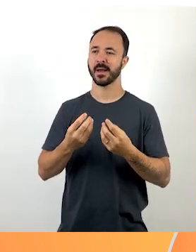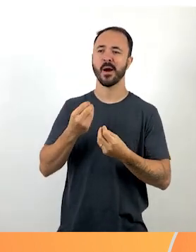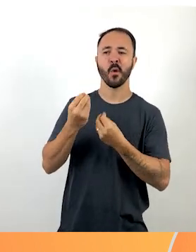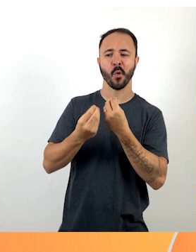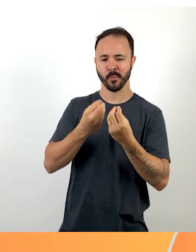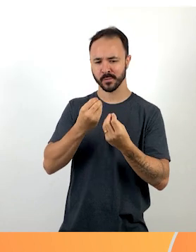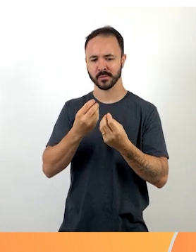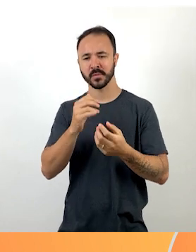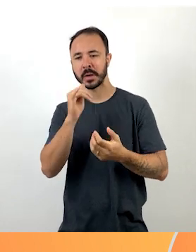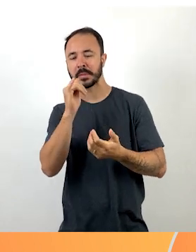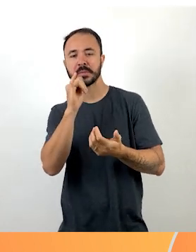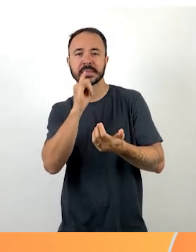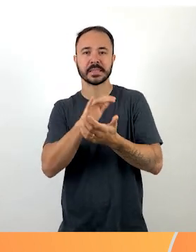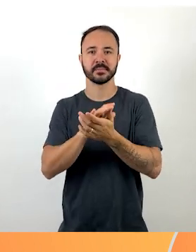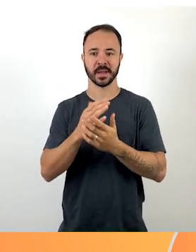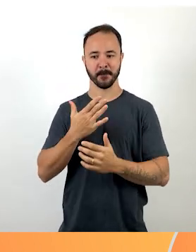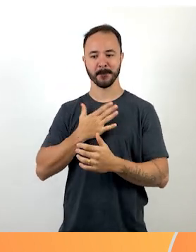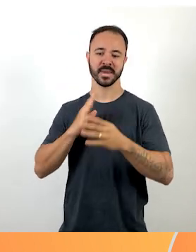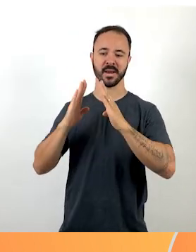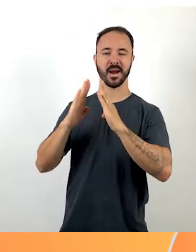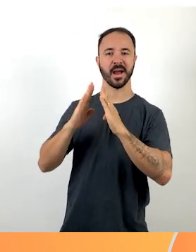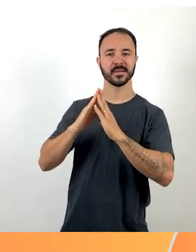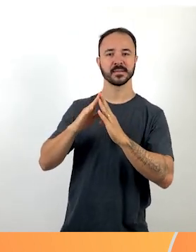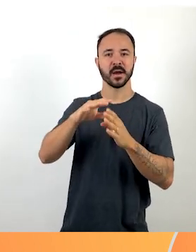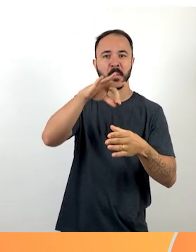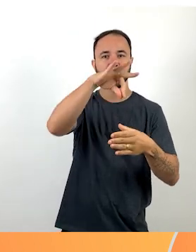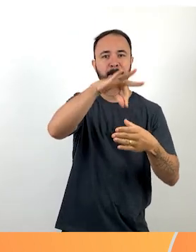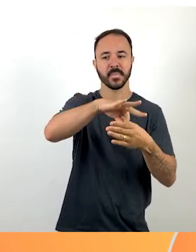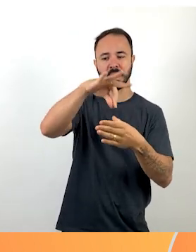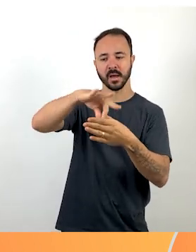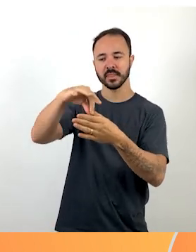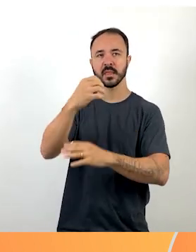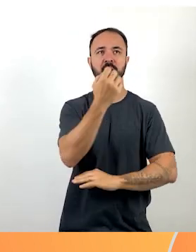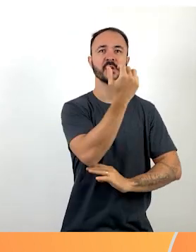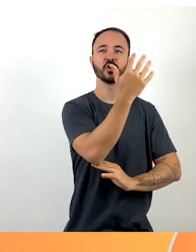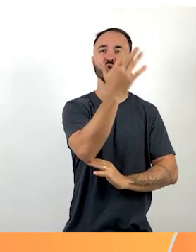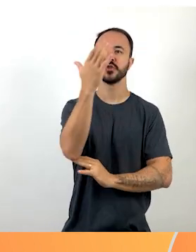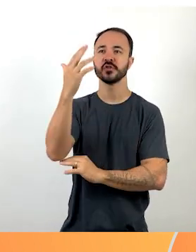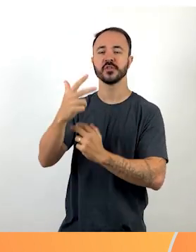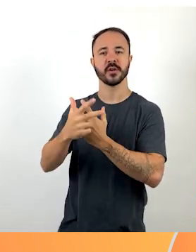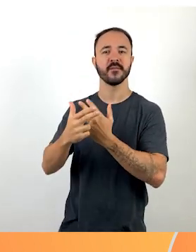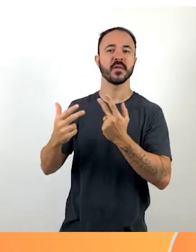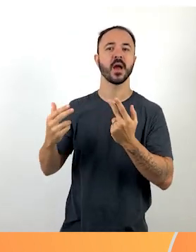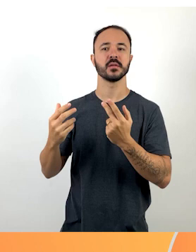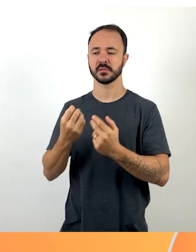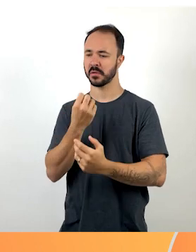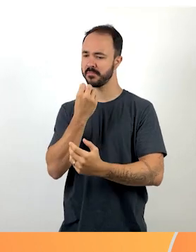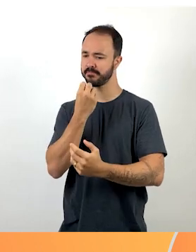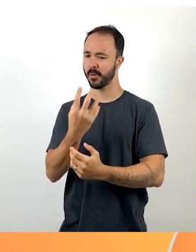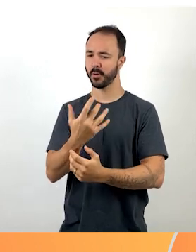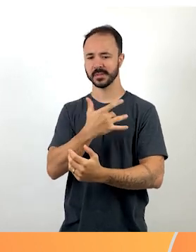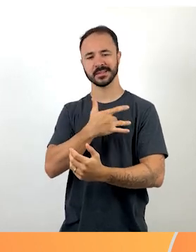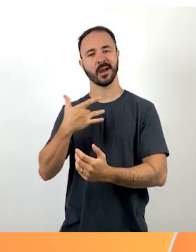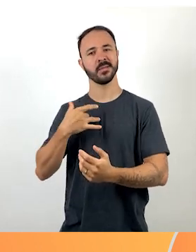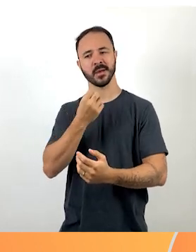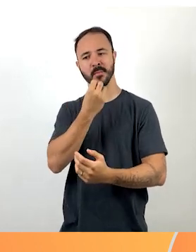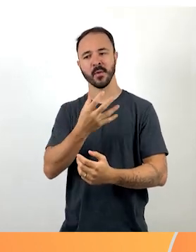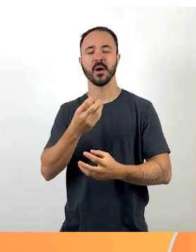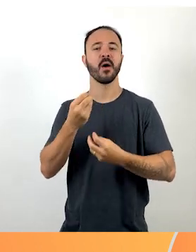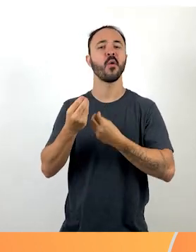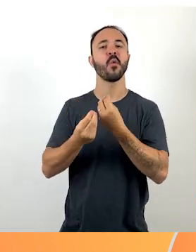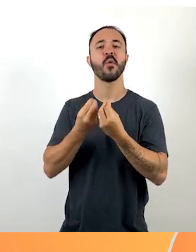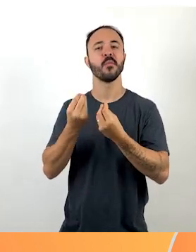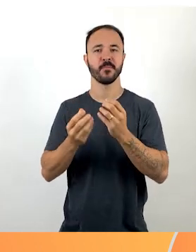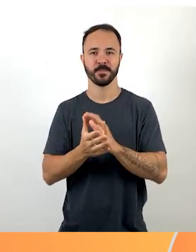de repente até na minha casa? Como que eu posso fazer isso? Os alimentos orgânicos, eles devem passar